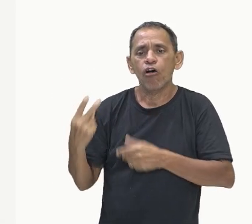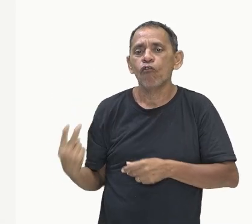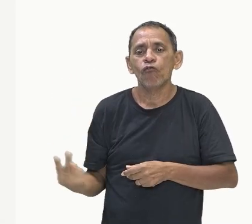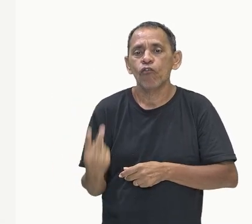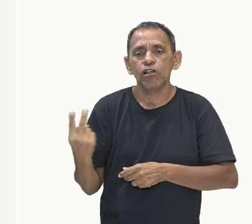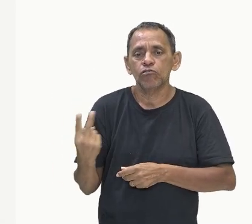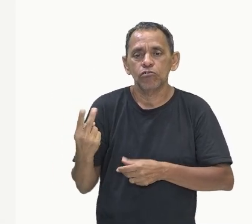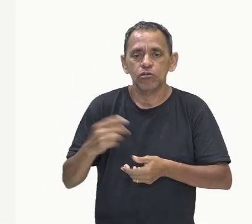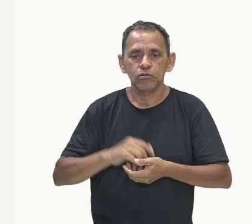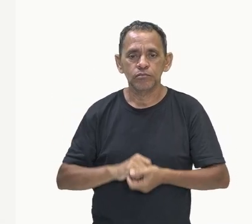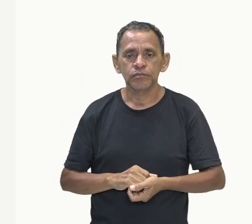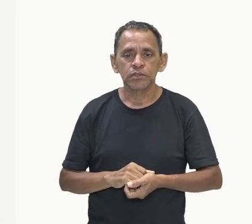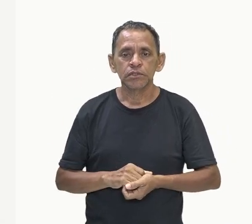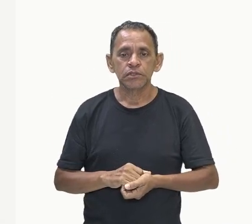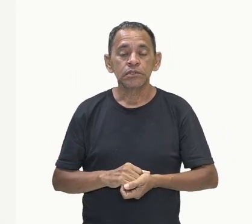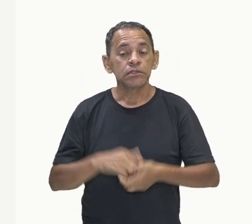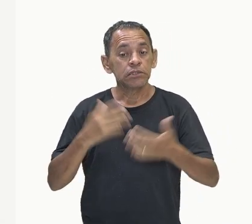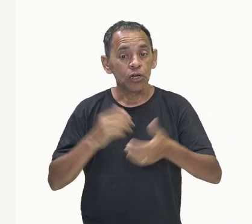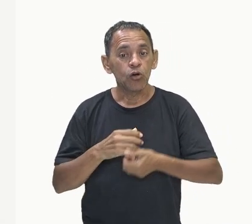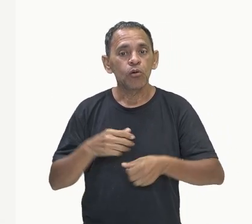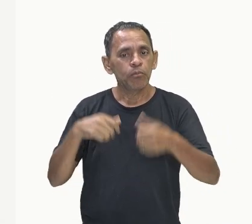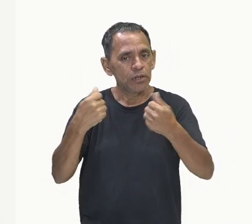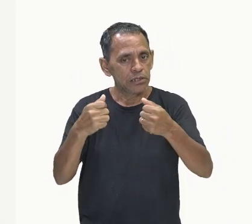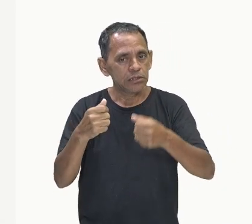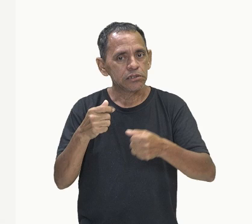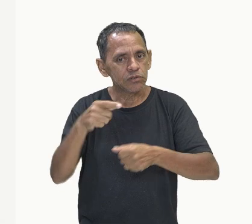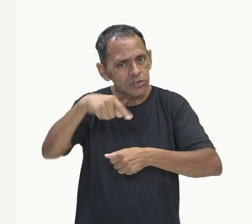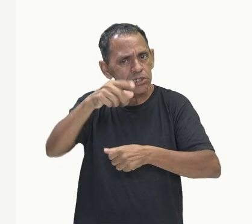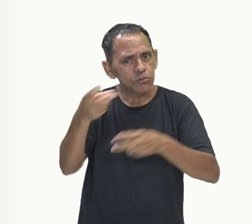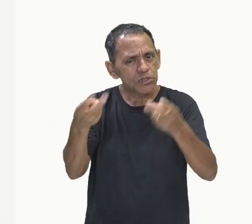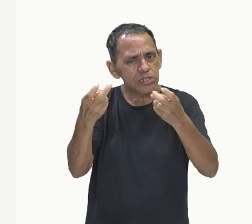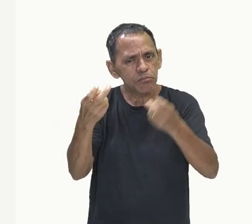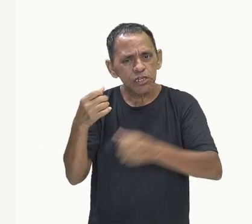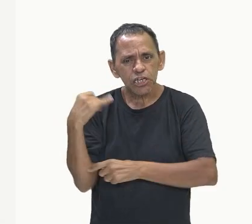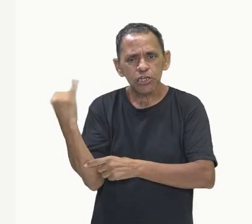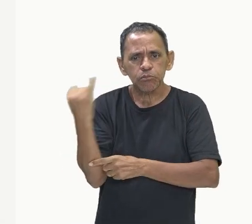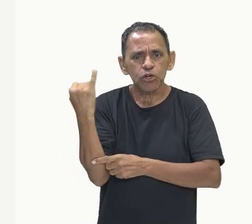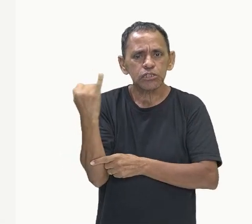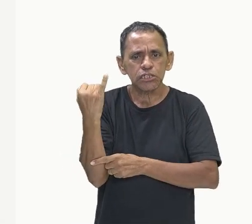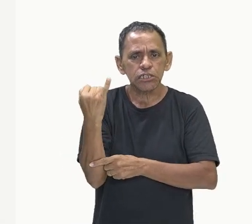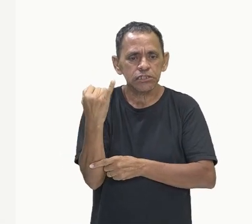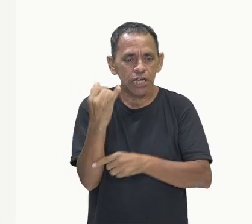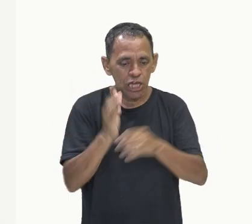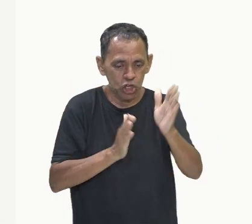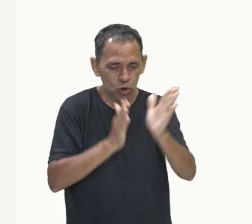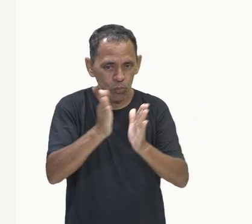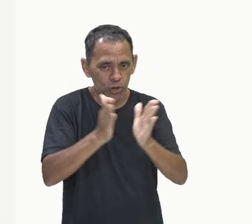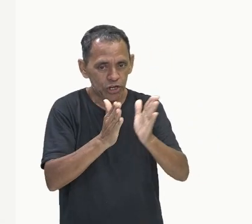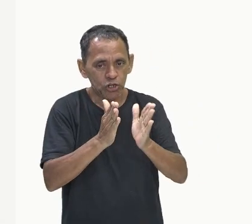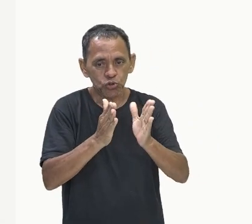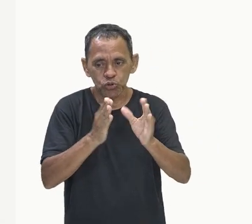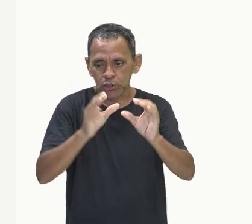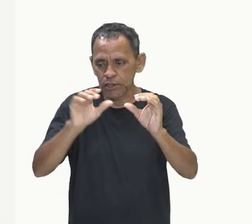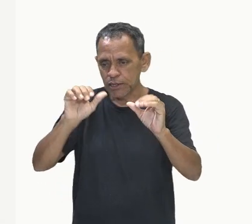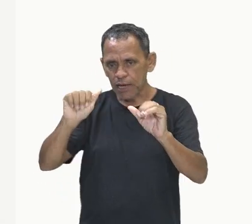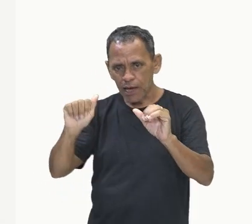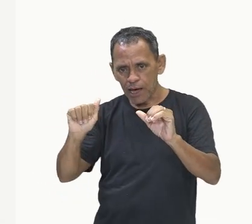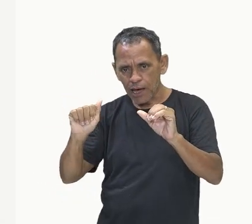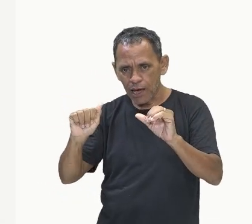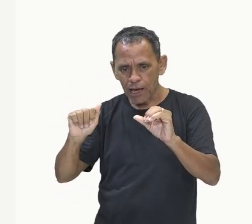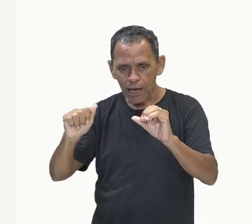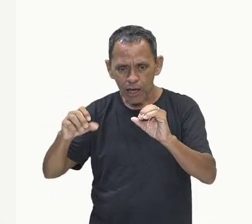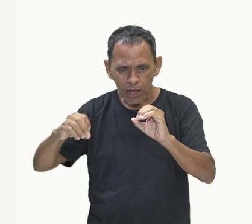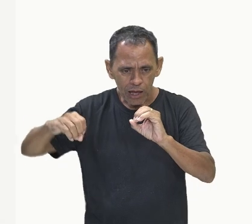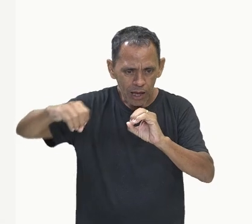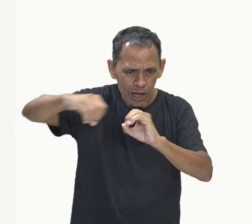aí é importante que você entenda que o tempo que ele levou para ir da posição A até a posição B é o mesmo tempo que